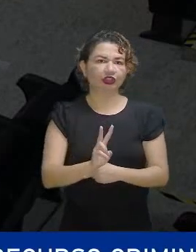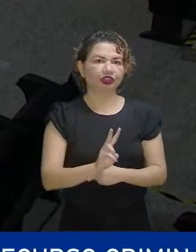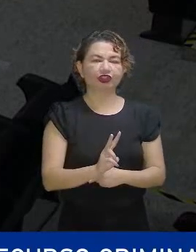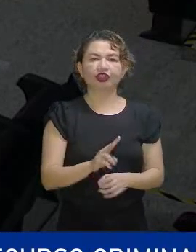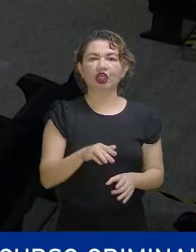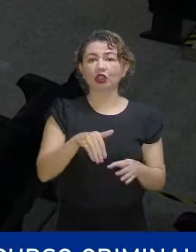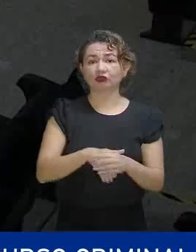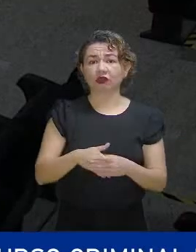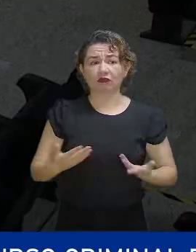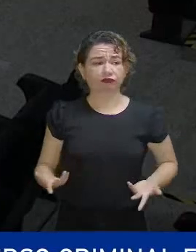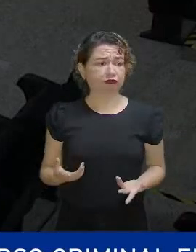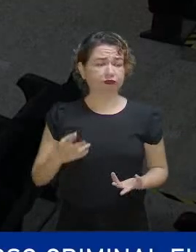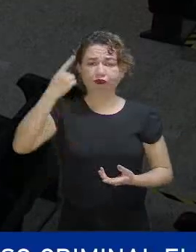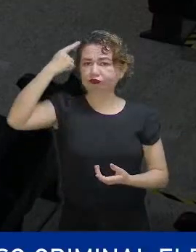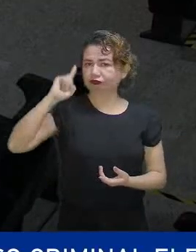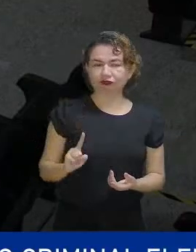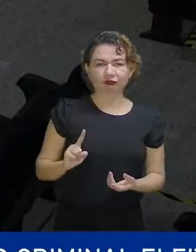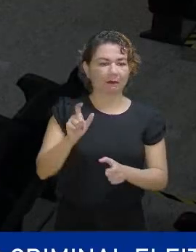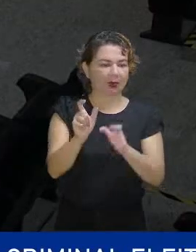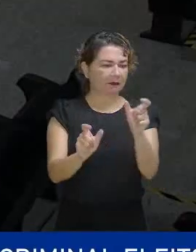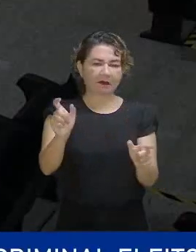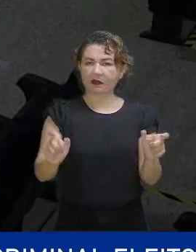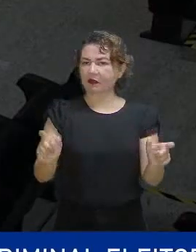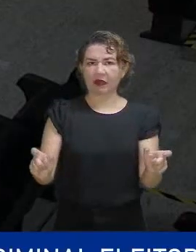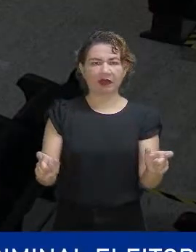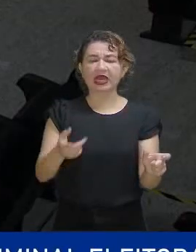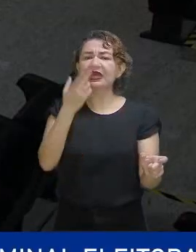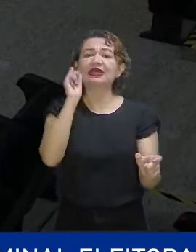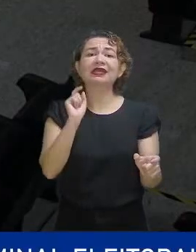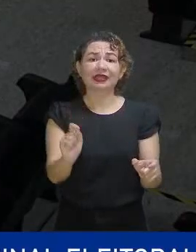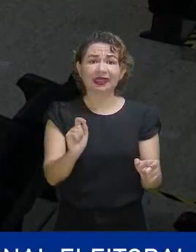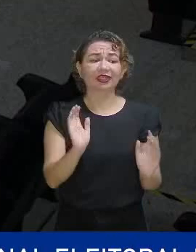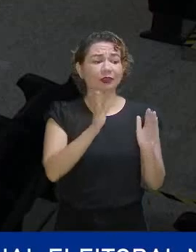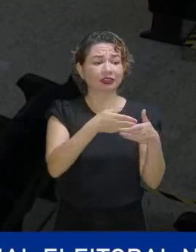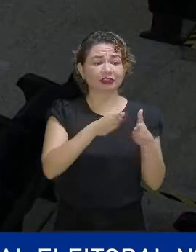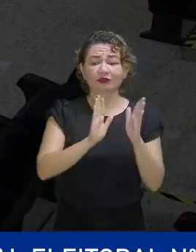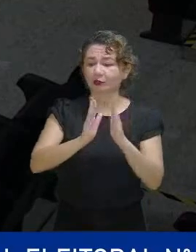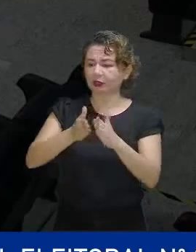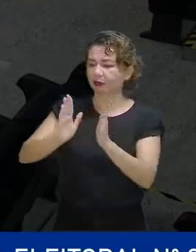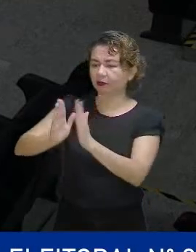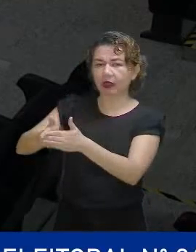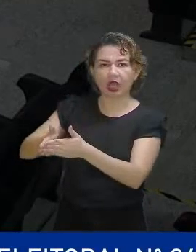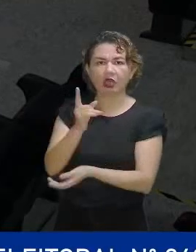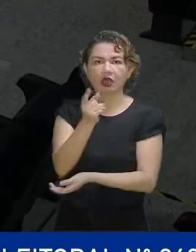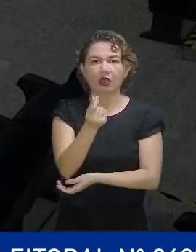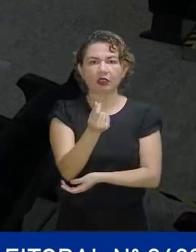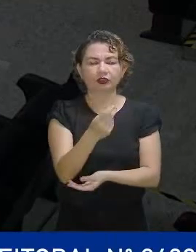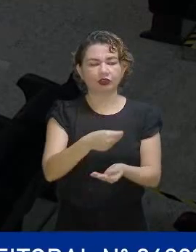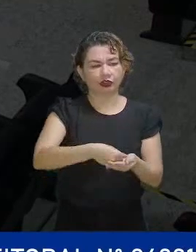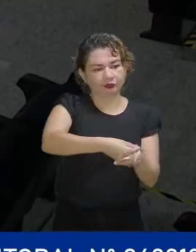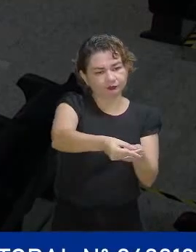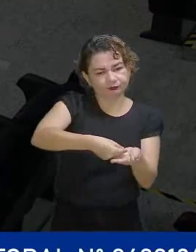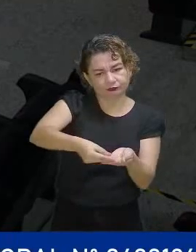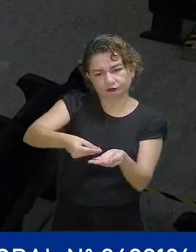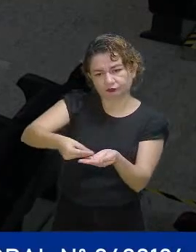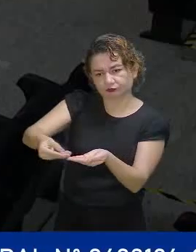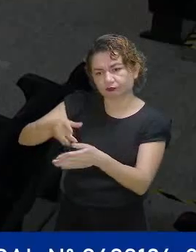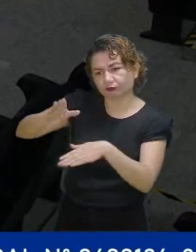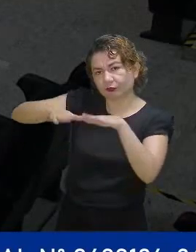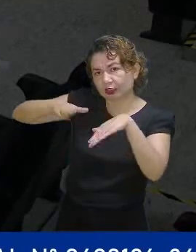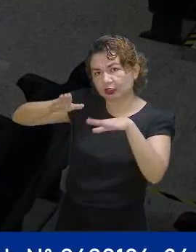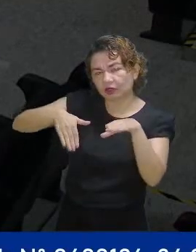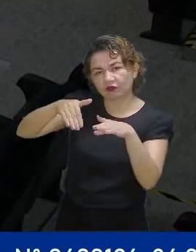as pessoas, mas se sabe que seriam as pessoas específicas destinadas ao dinheiro, talvez não